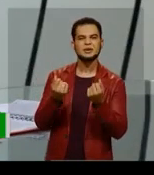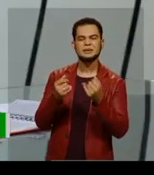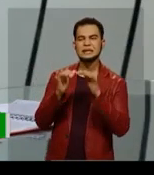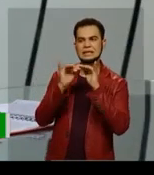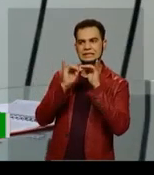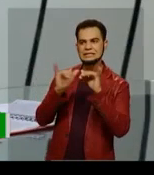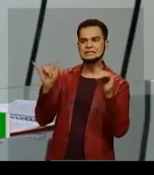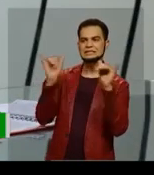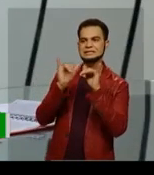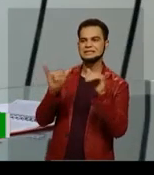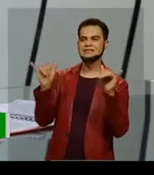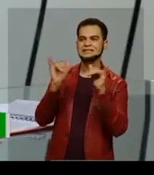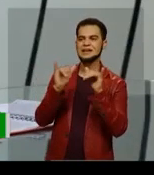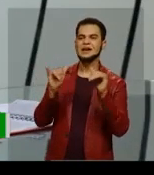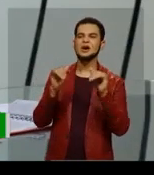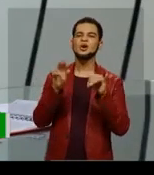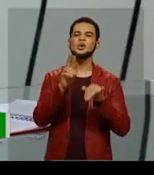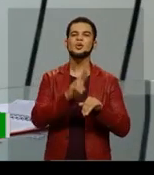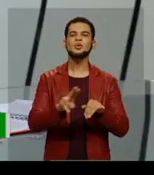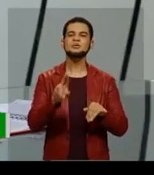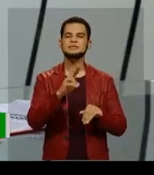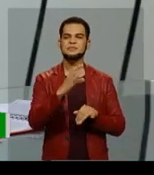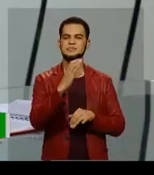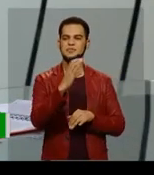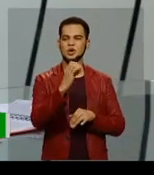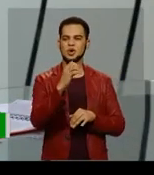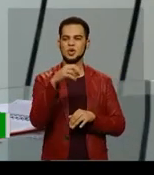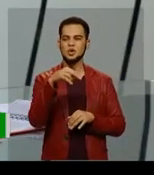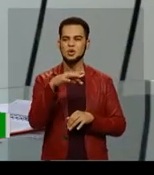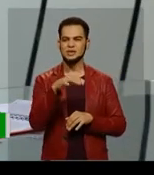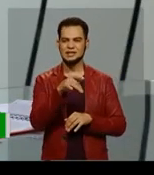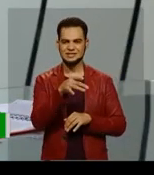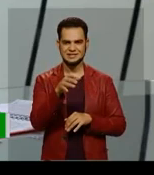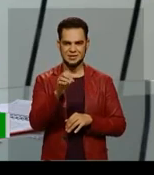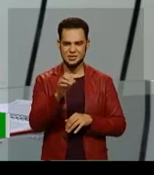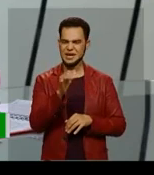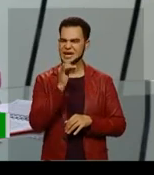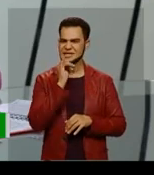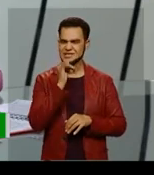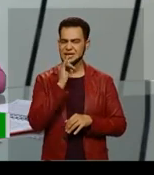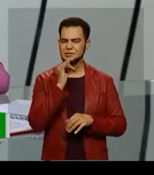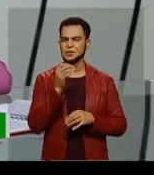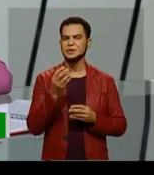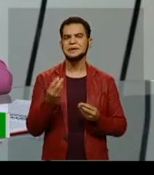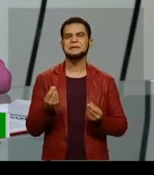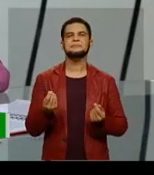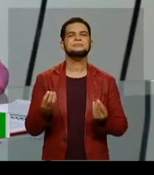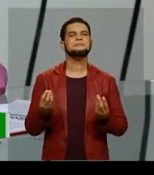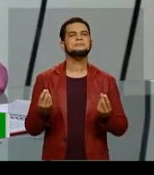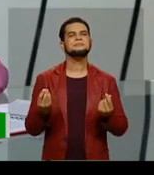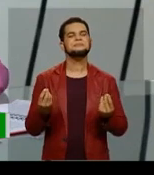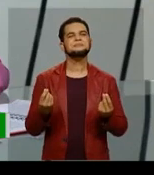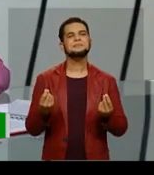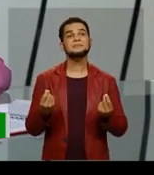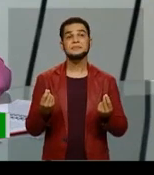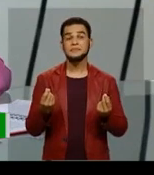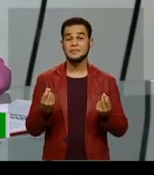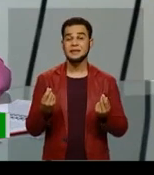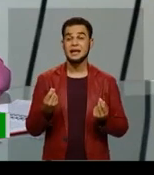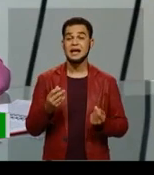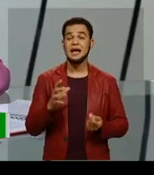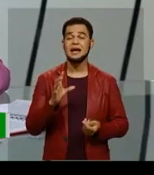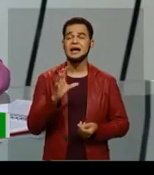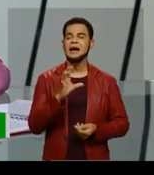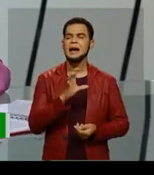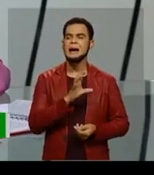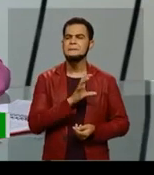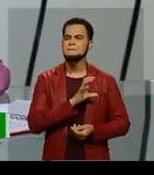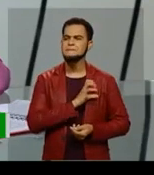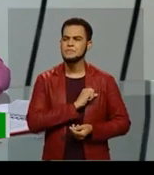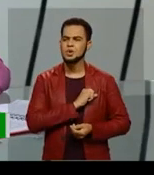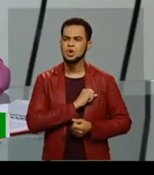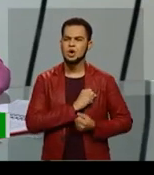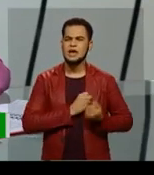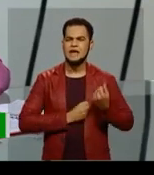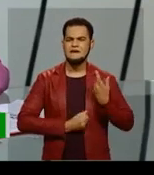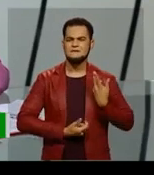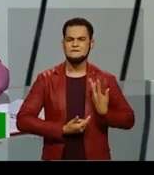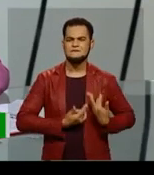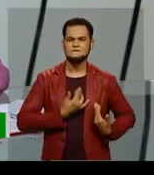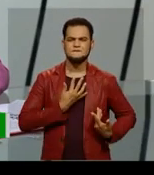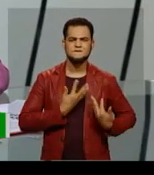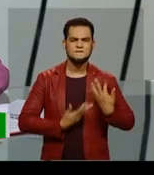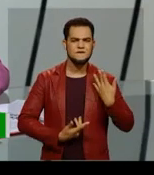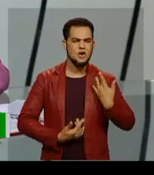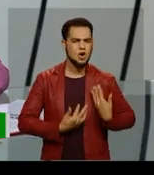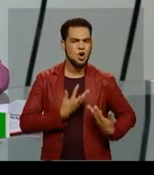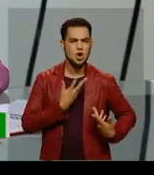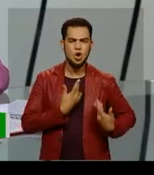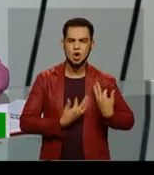Então usa-se o quê? A conotação. Por exemplo, quando eu falo assim, amor é fogo que se arde sem se